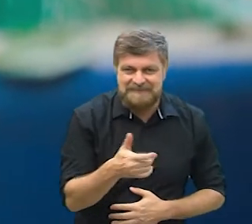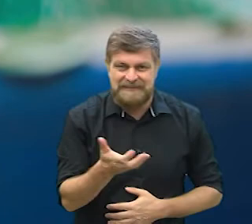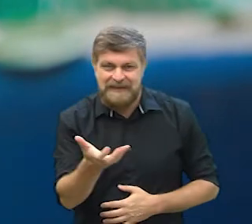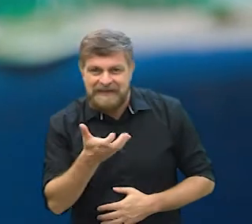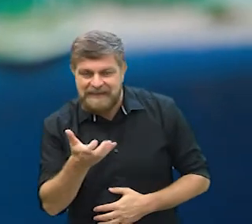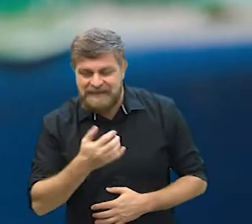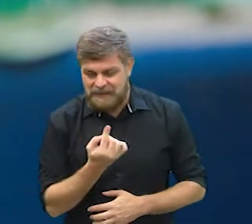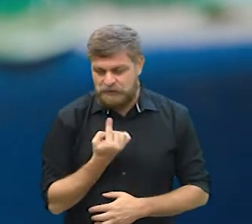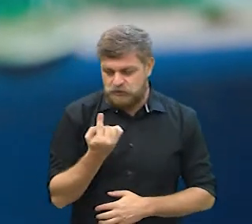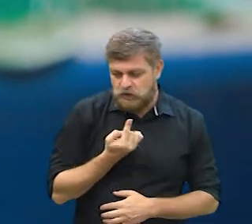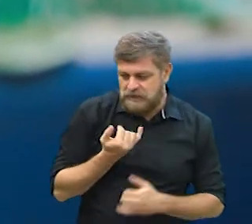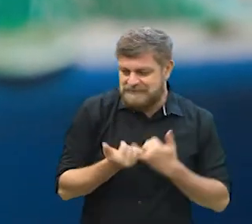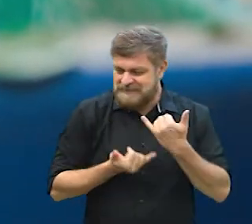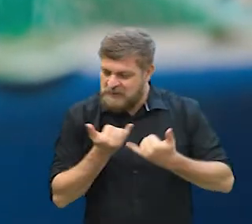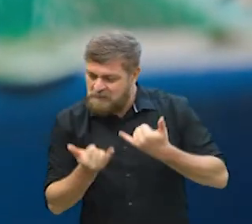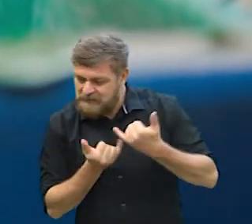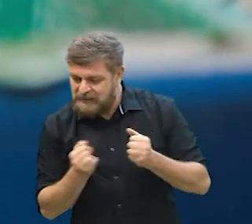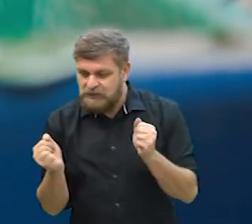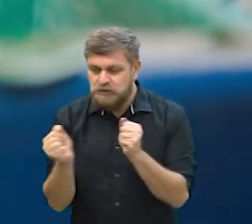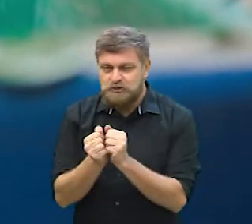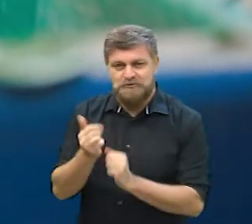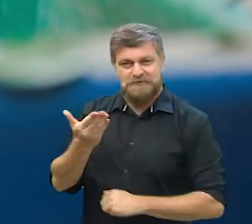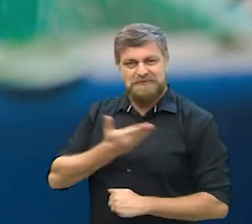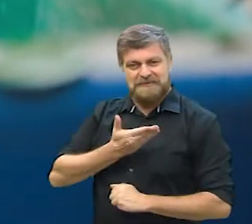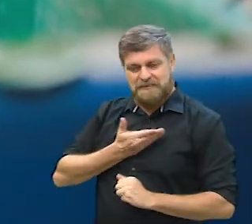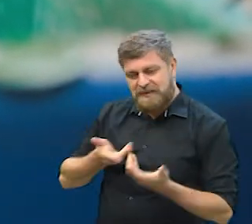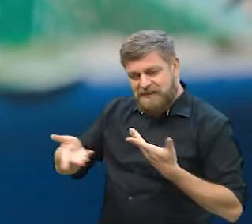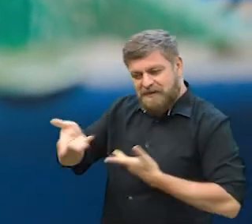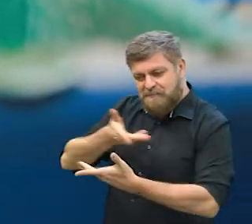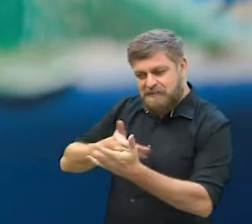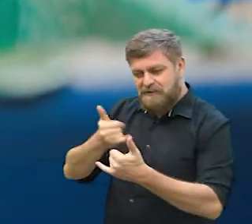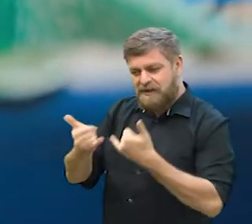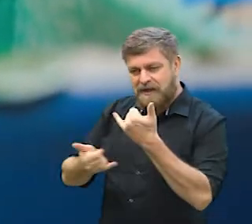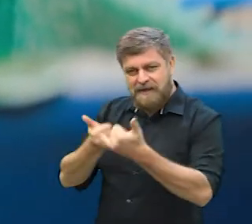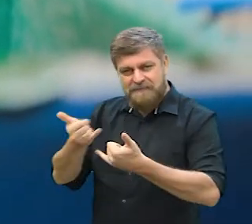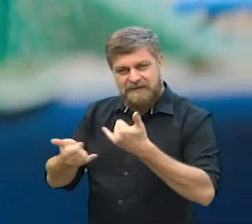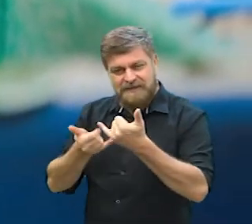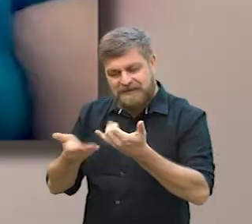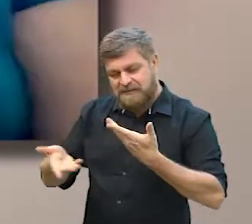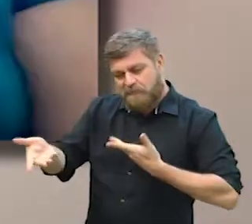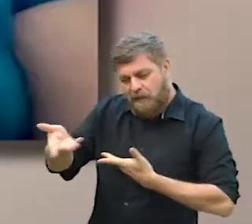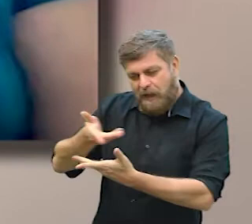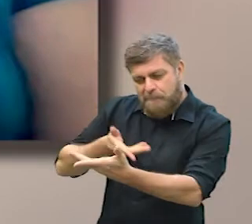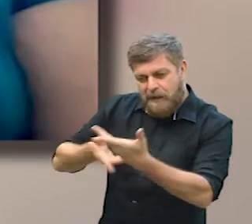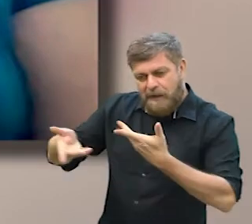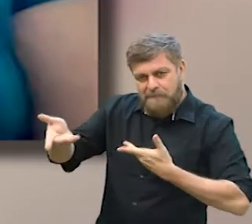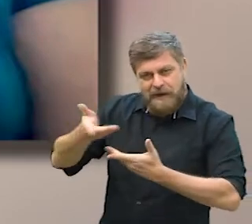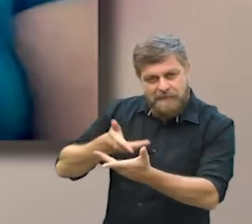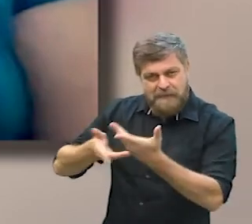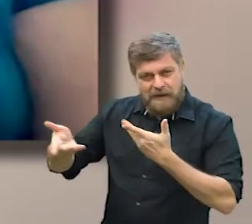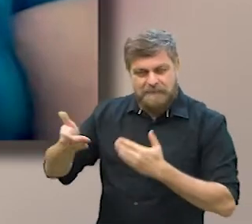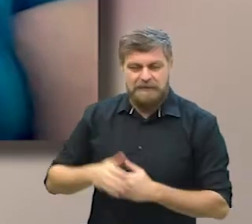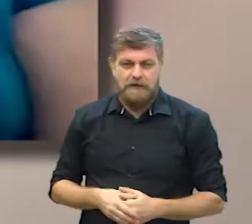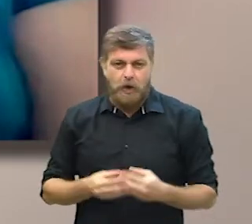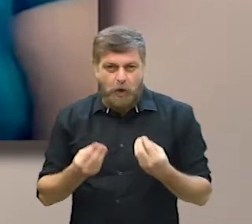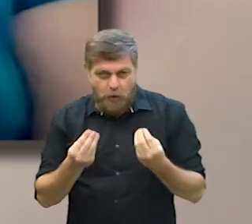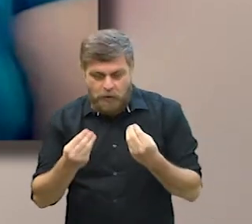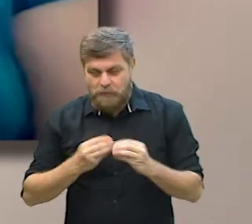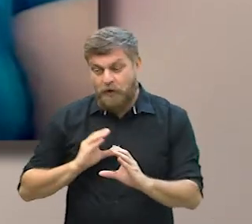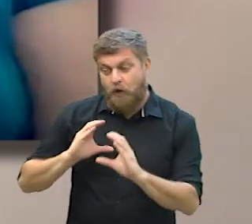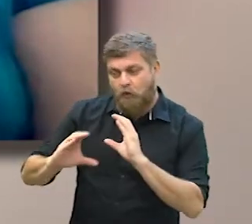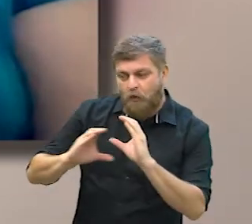O brincar sozinho, o brincar junto, o compartilhar, né? O se relacionar,